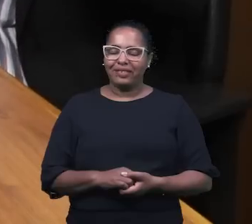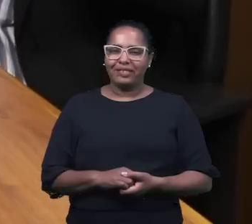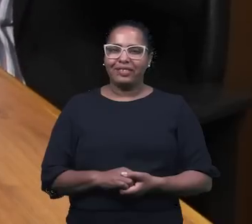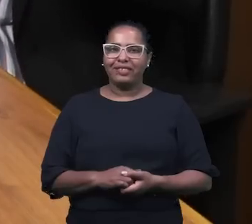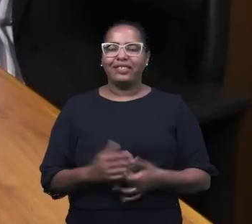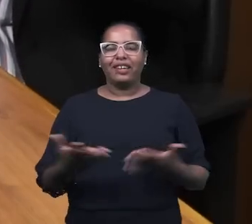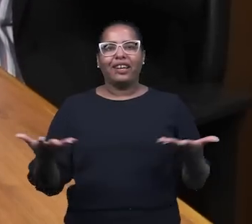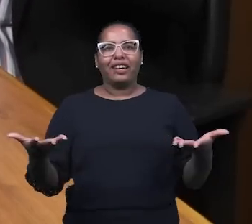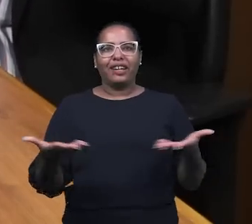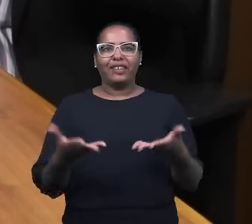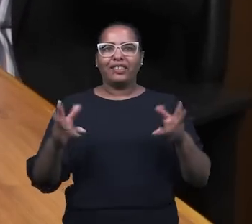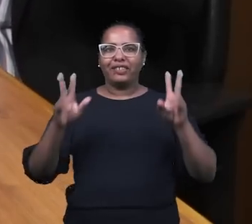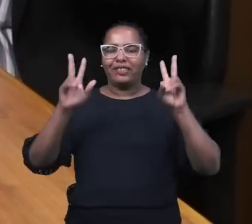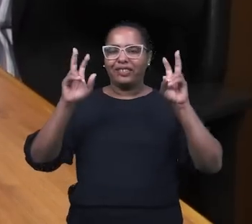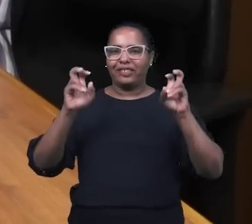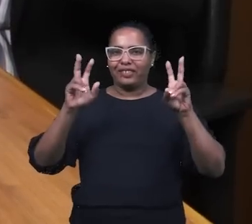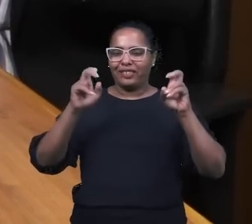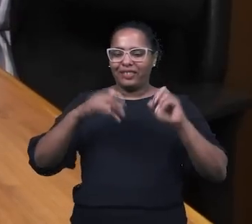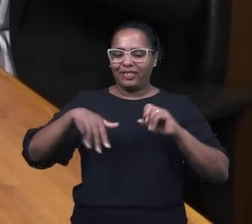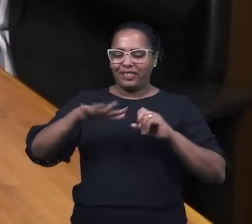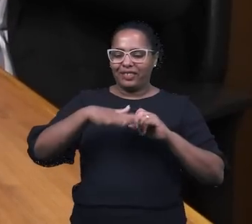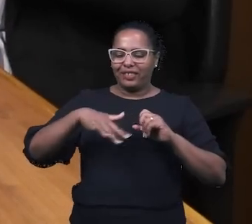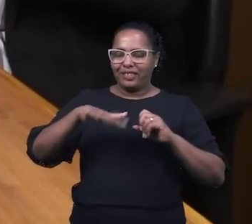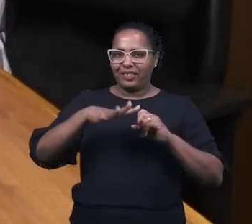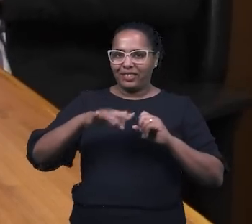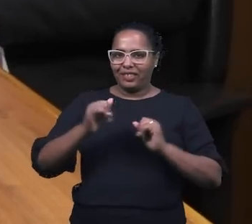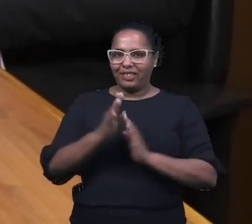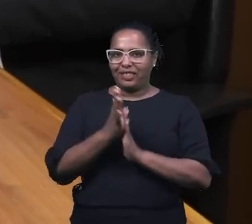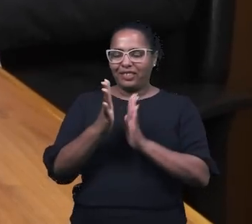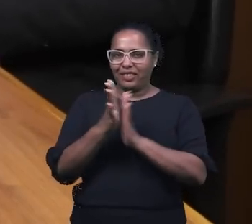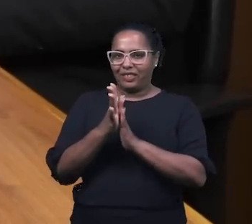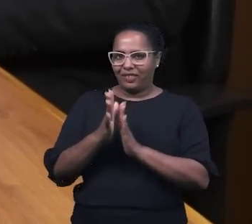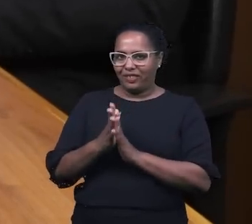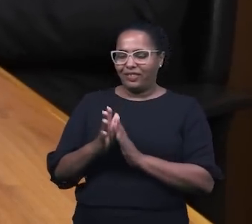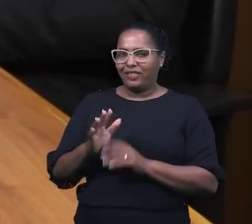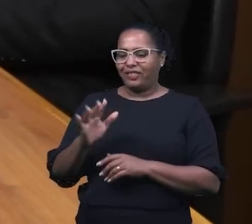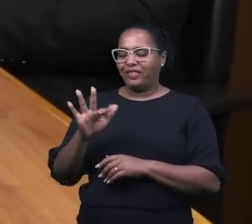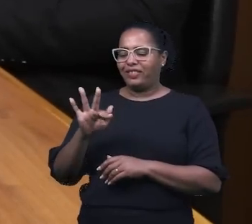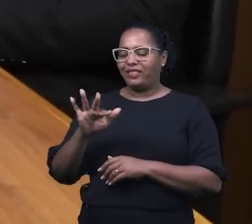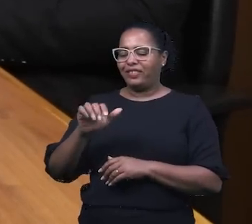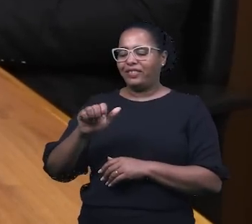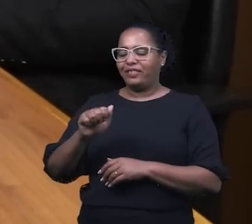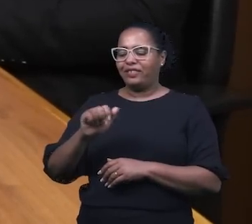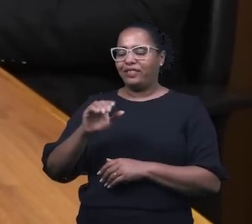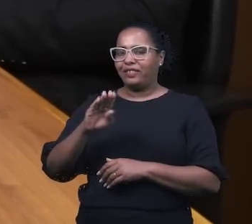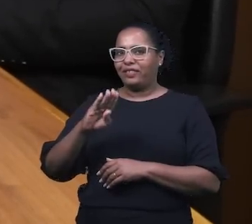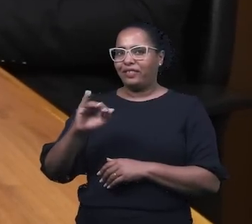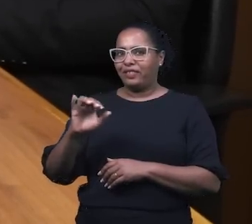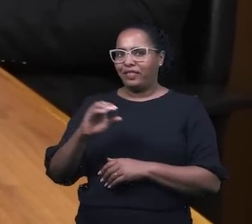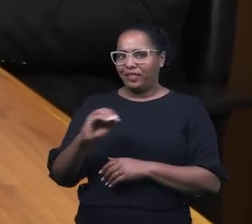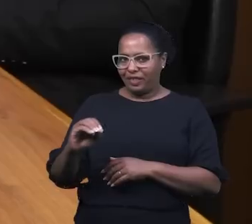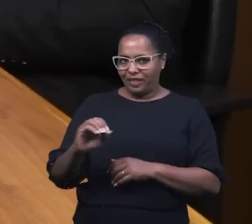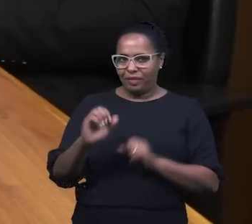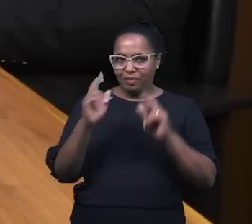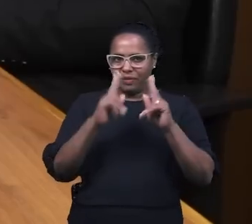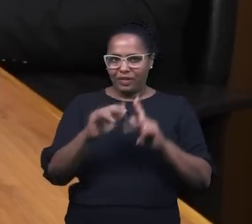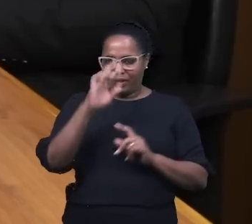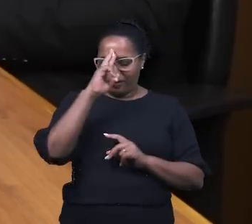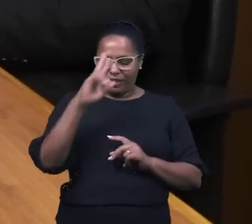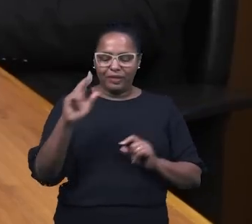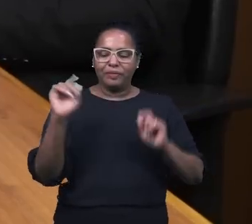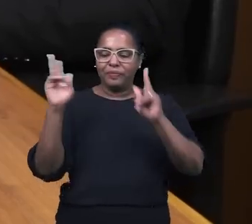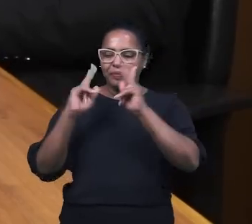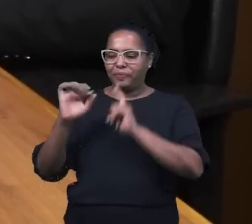E a gente vai tratar desse assunto do Departamento de Louvor com o nosso irmão Fábio Salazar. Fábio, paz do Senhor, seja bem-vindo. Paz do Senhor, pastor